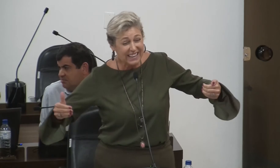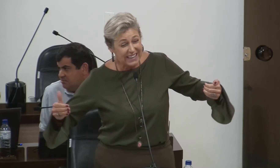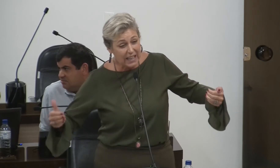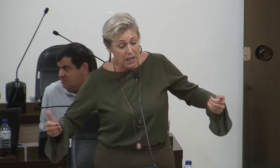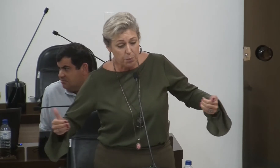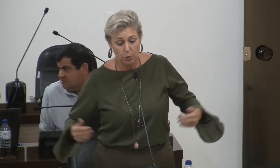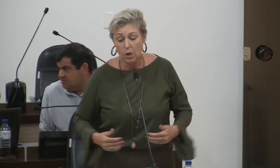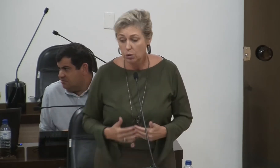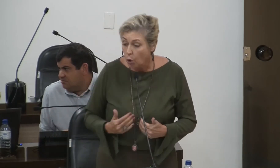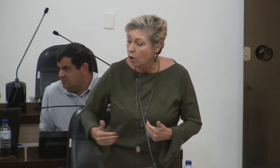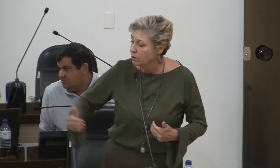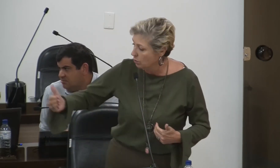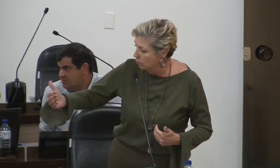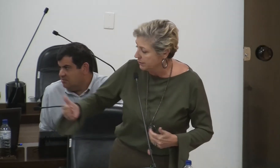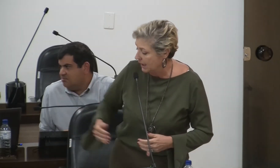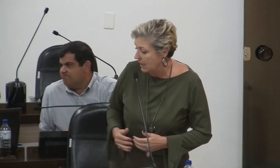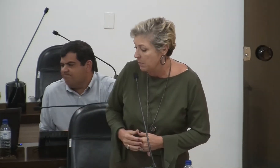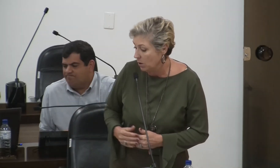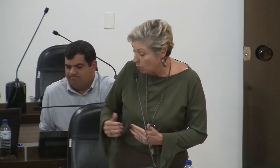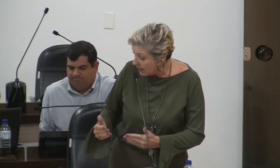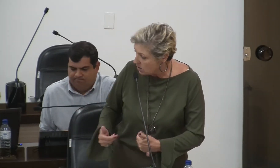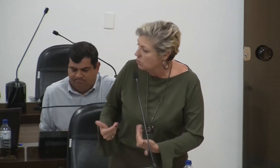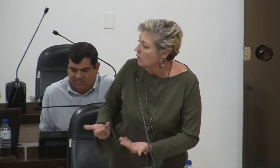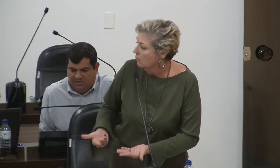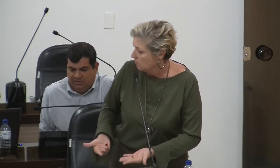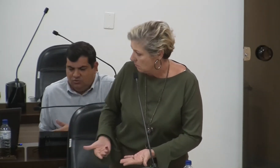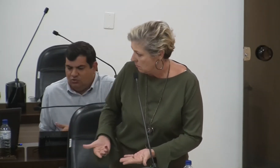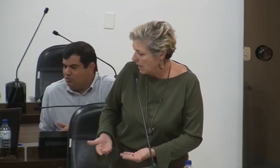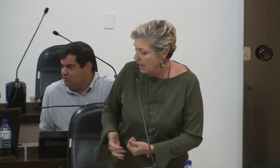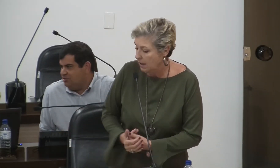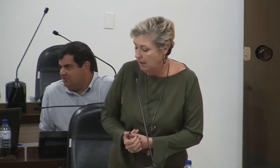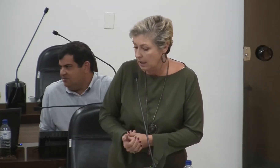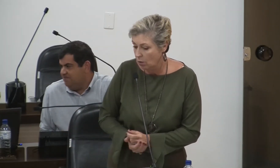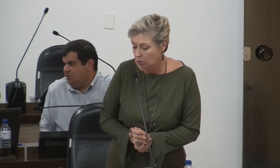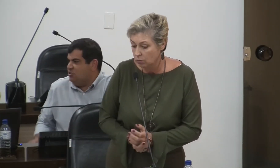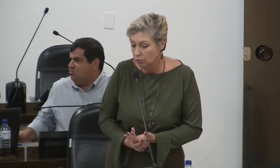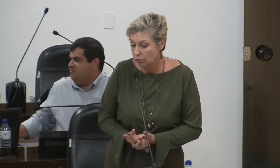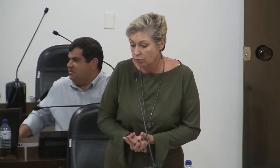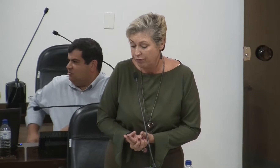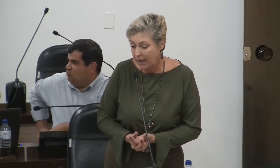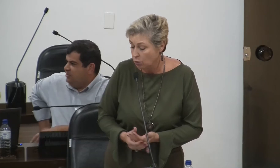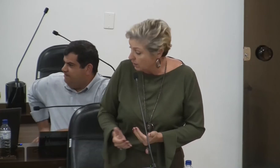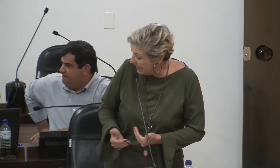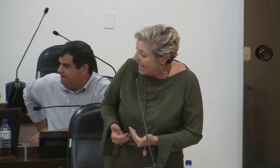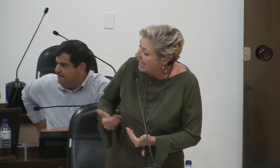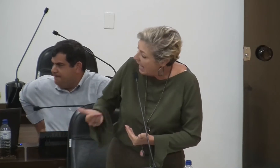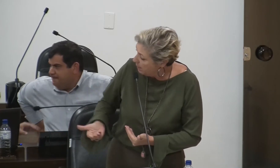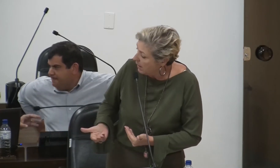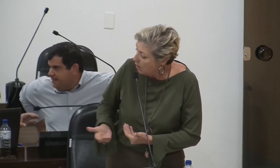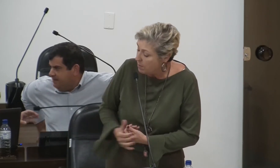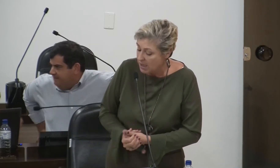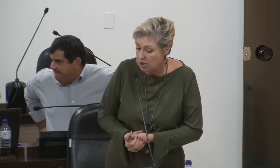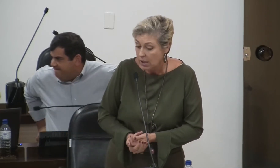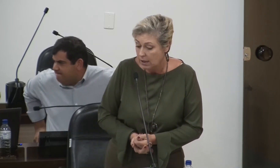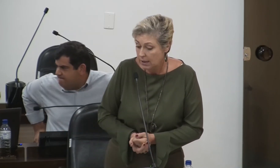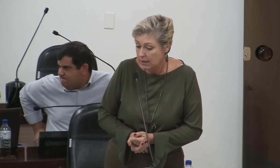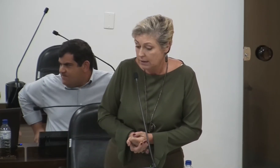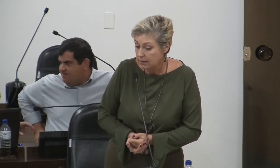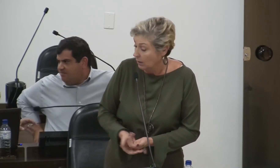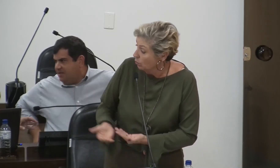demanda tempo todo o tratamento. Isso é um fator que acaba